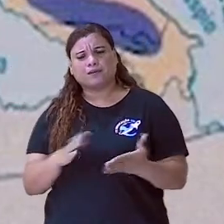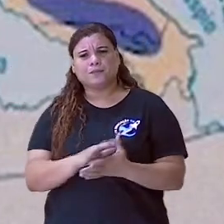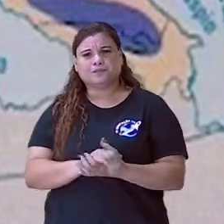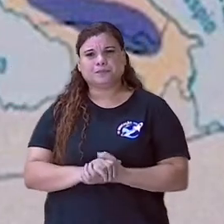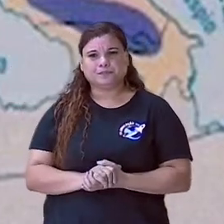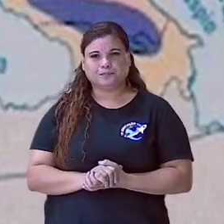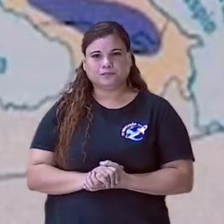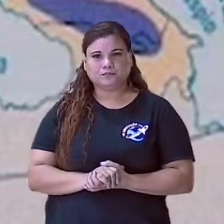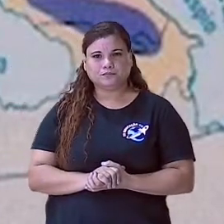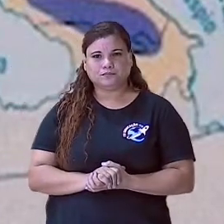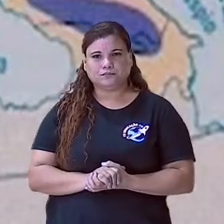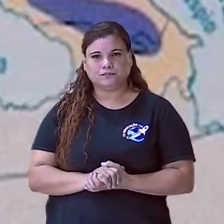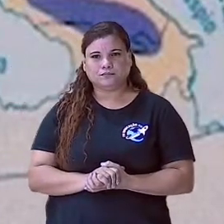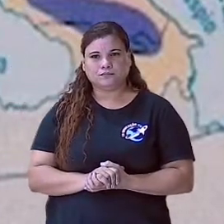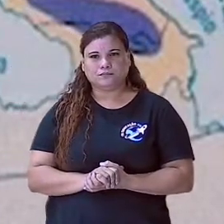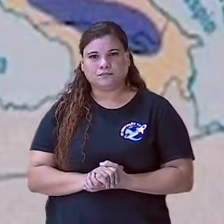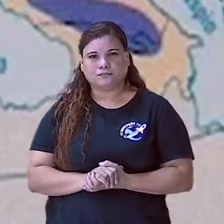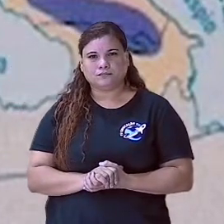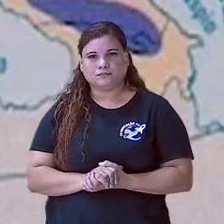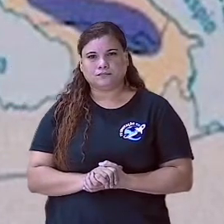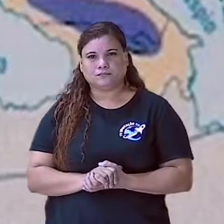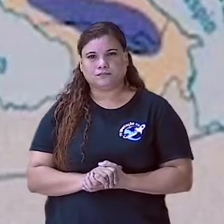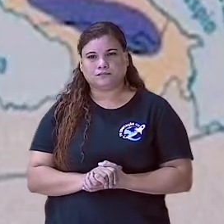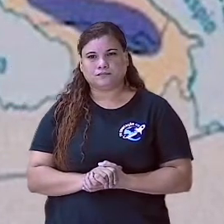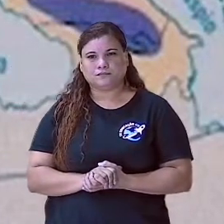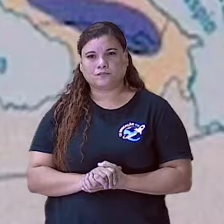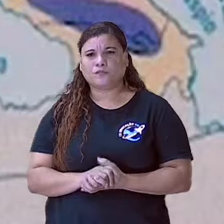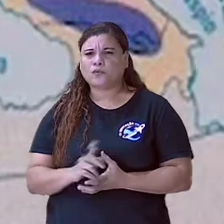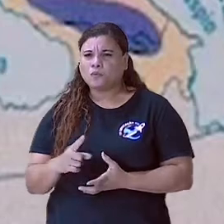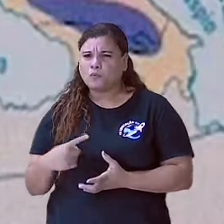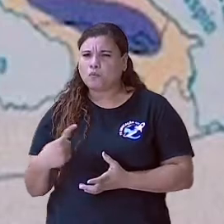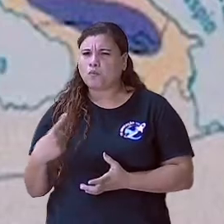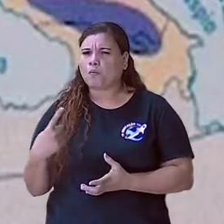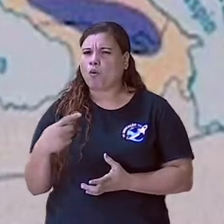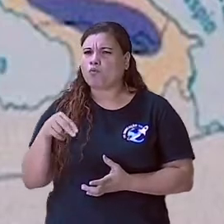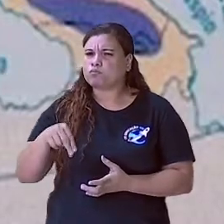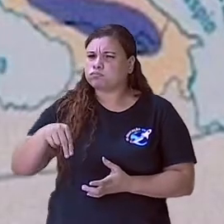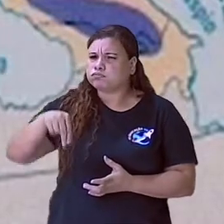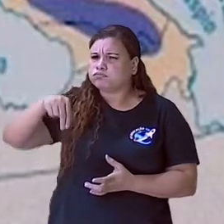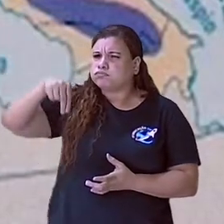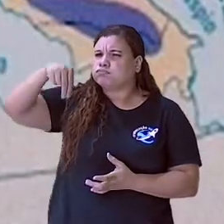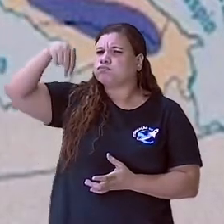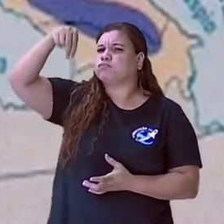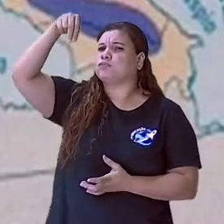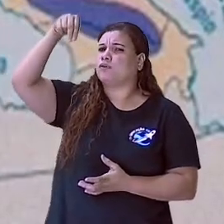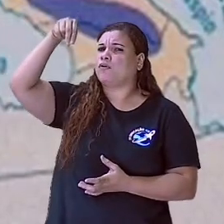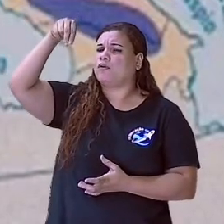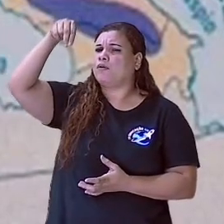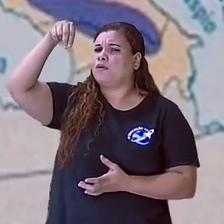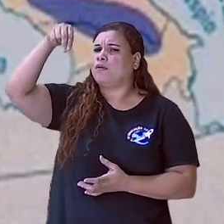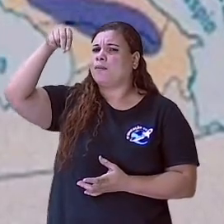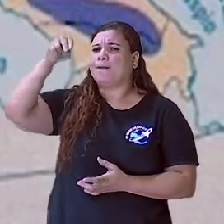vamos mais para o norte, nós vamos ver